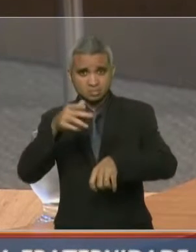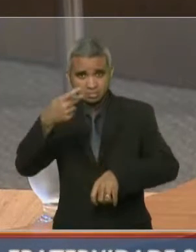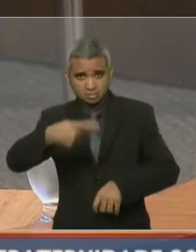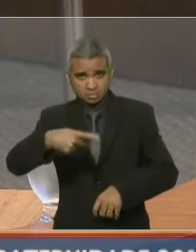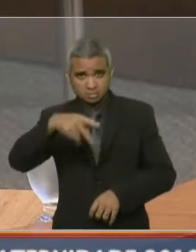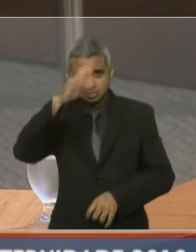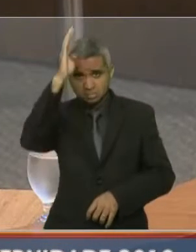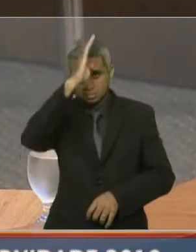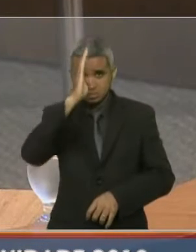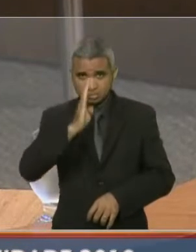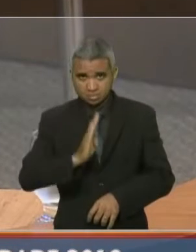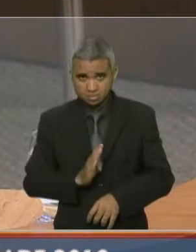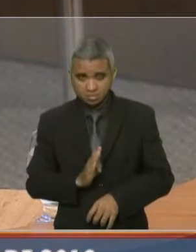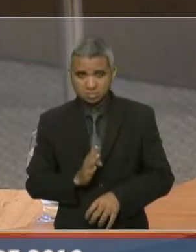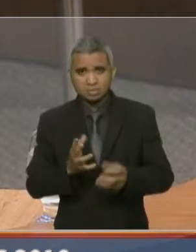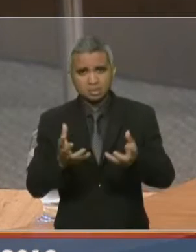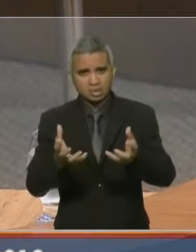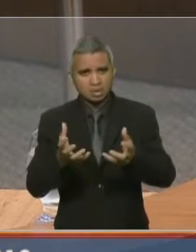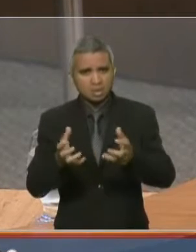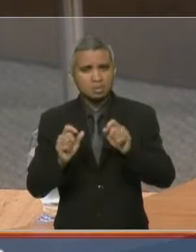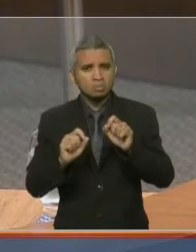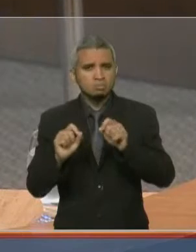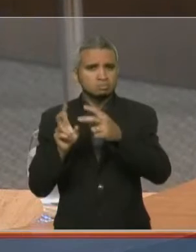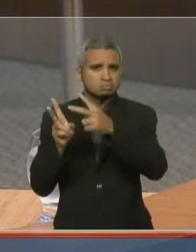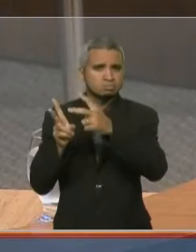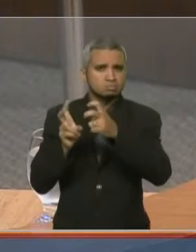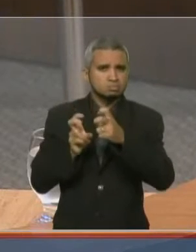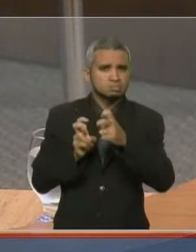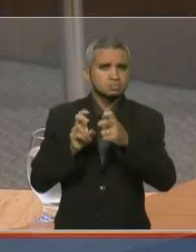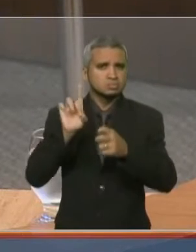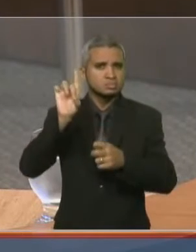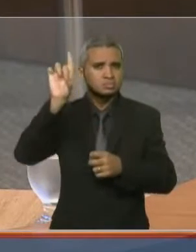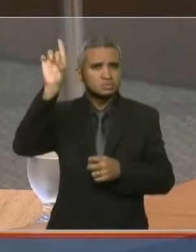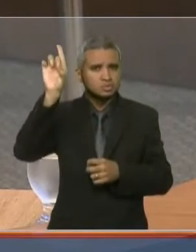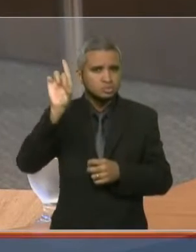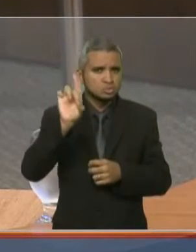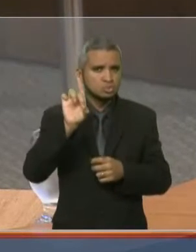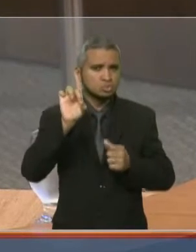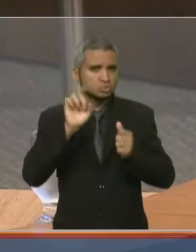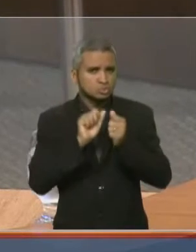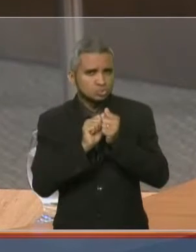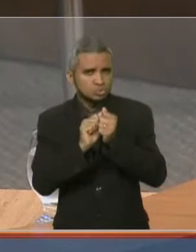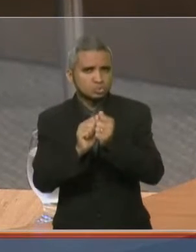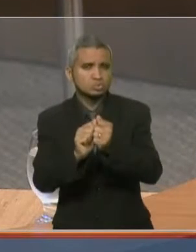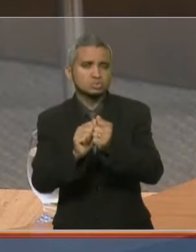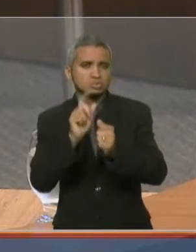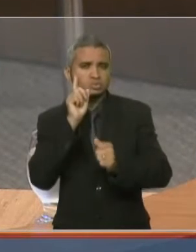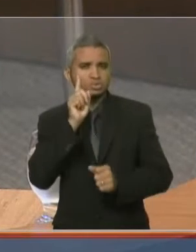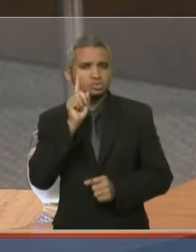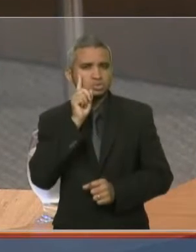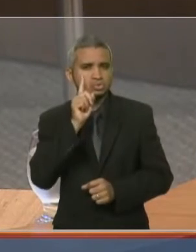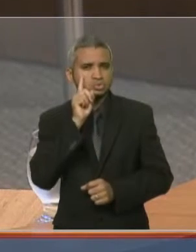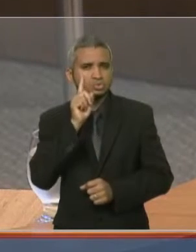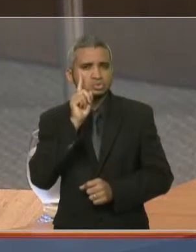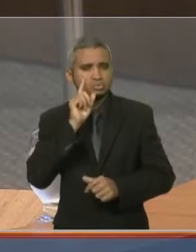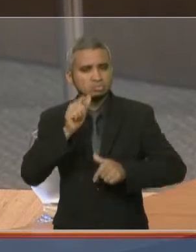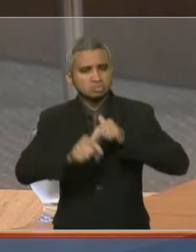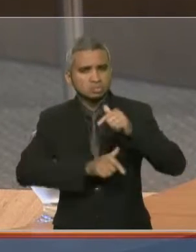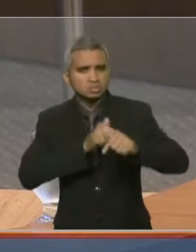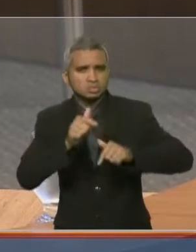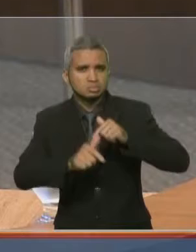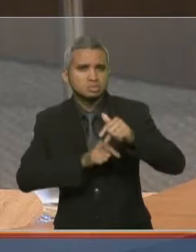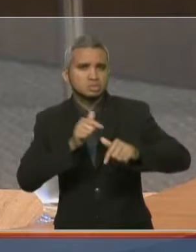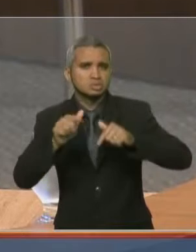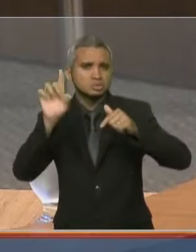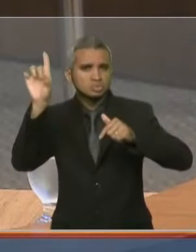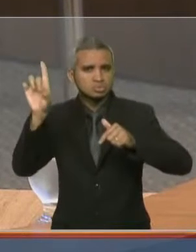de um Deus que caminha na nossa história, que caminha conosco no dia a dia, no nosso trabalho, na nossa